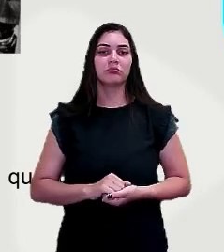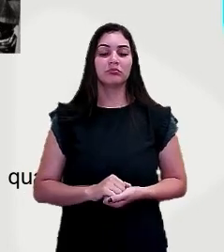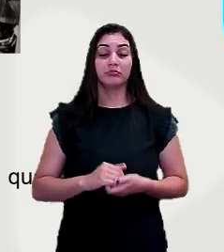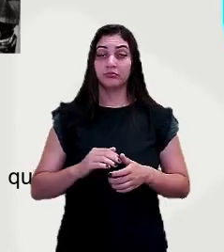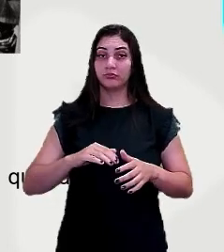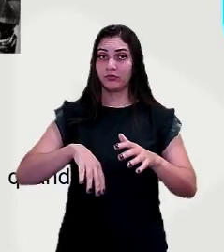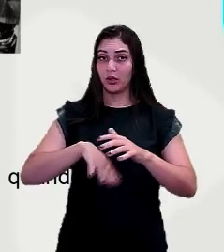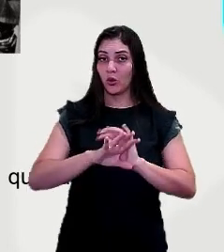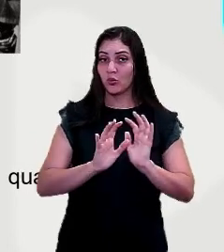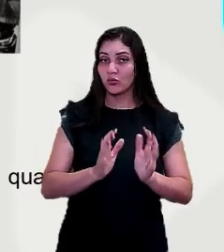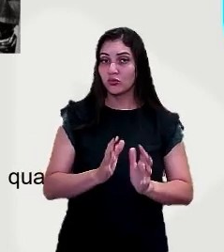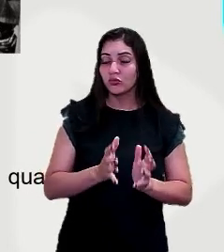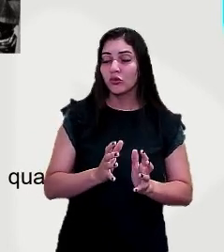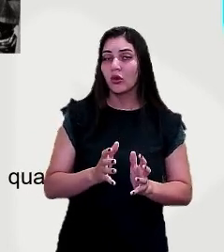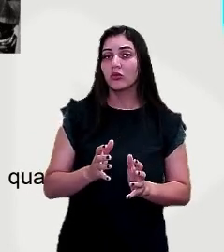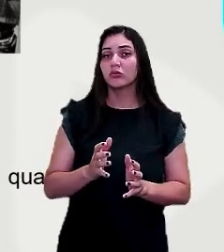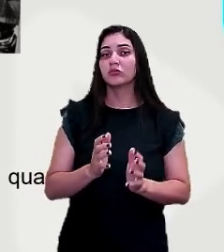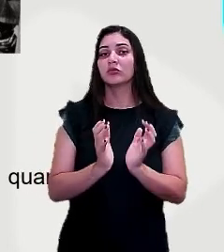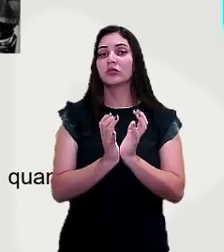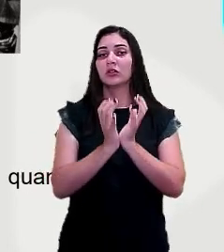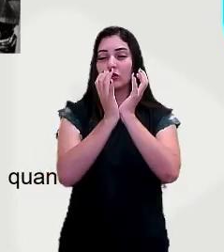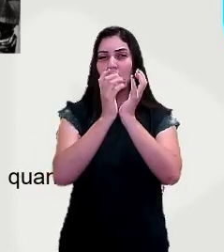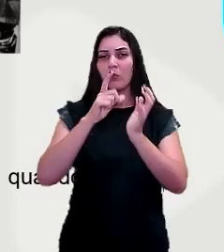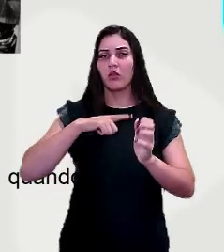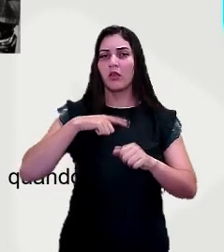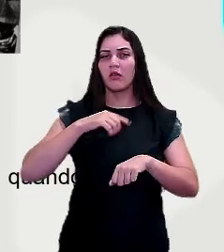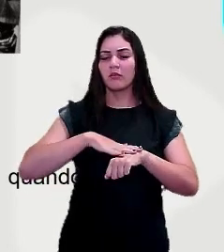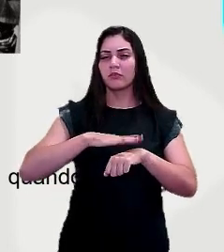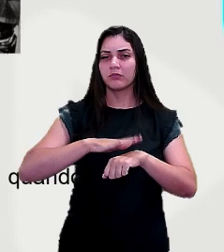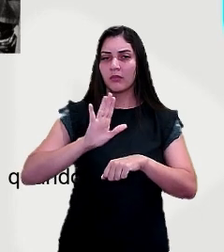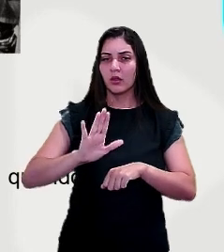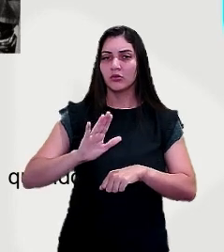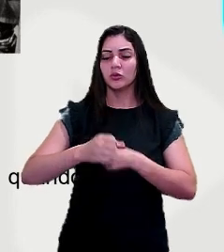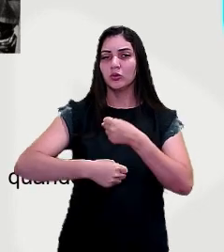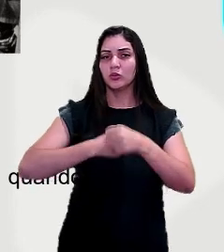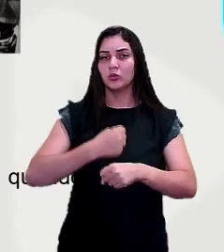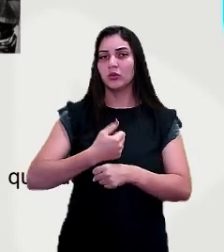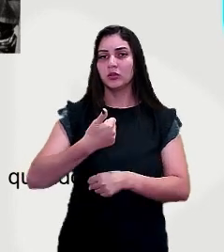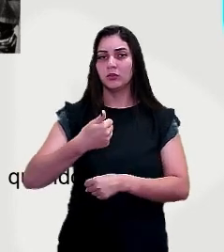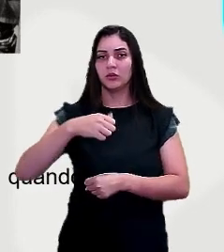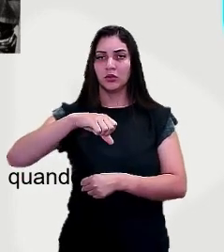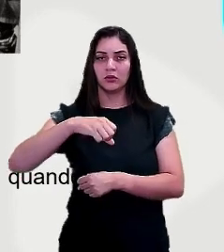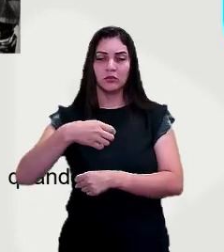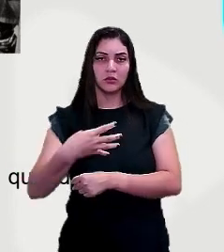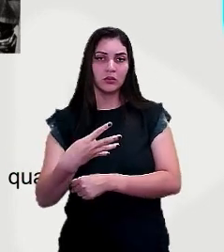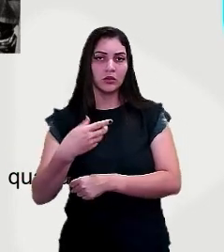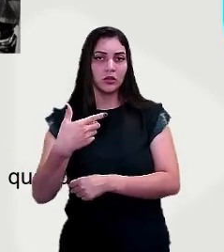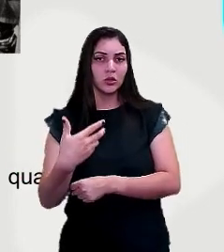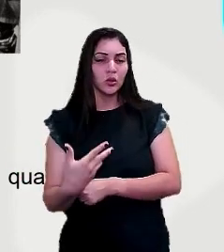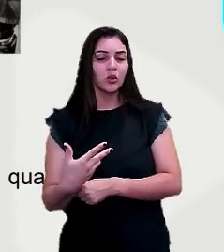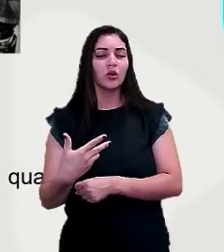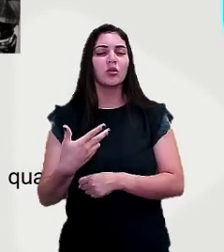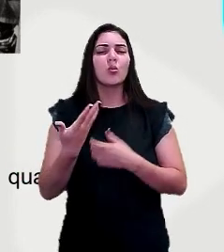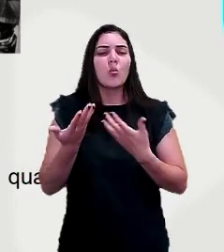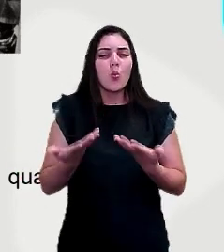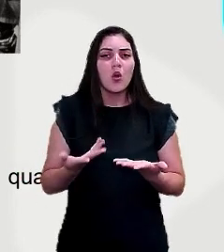Os Jogos da Copa teve uma pausa no ano de 1942, quando aconteceria sua quarta